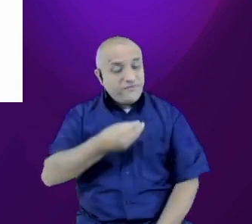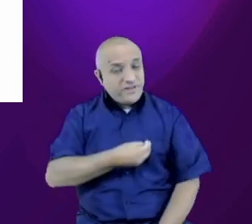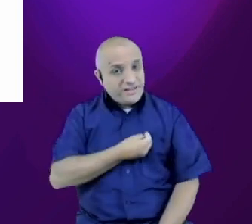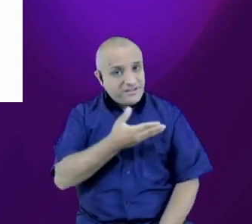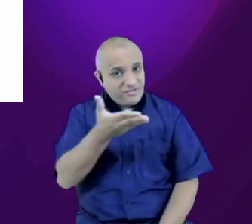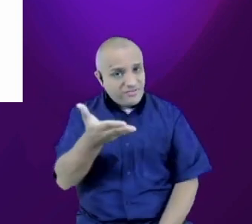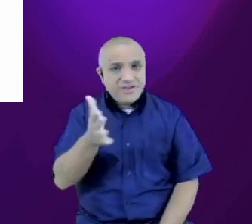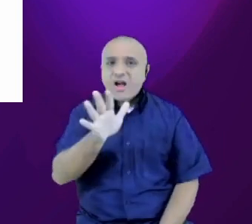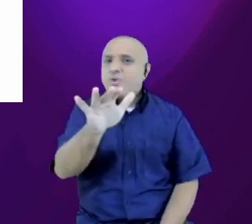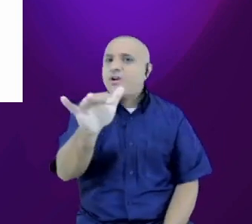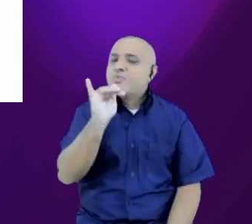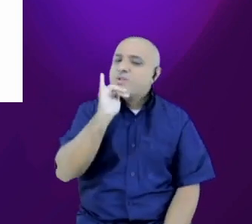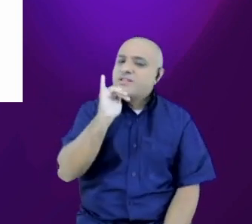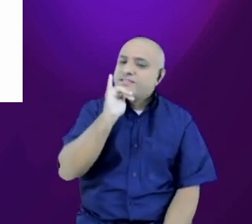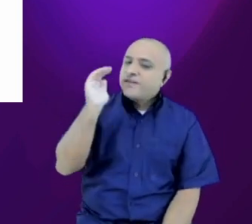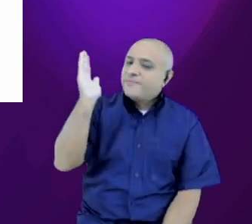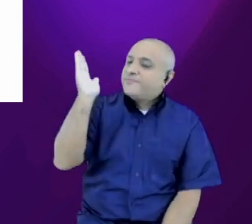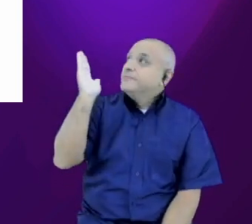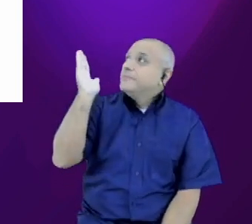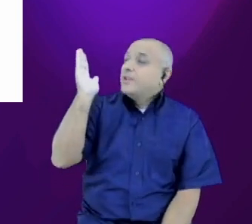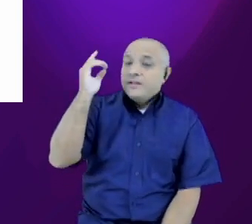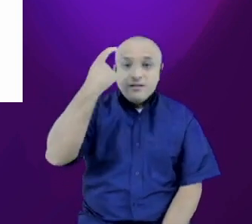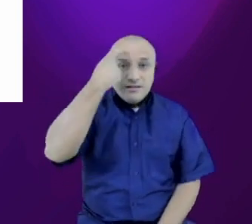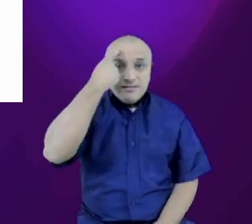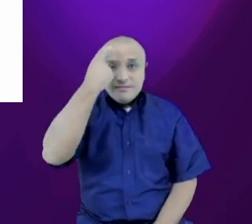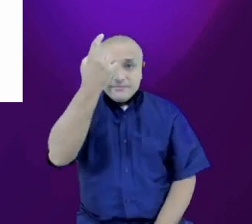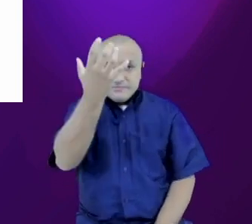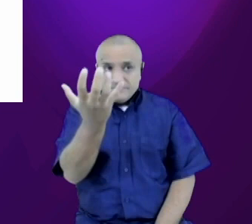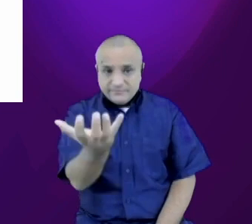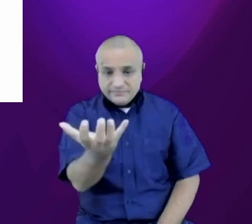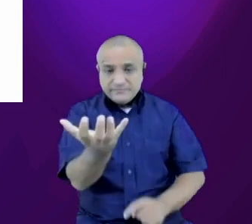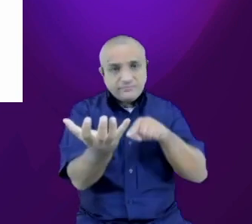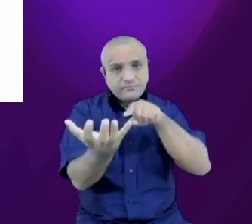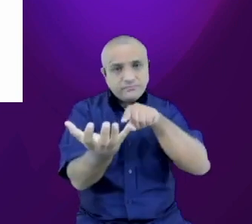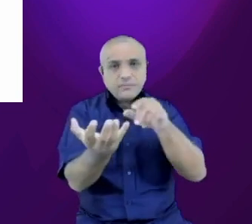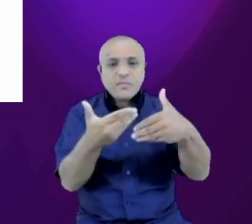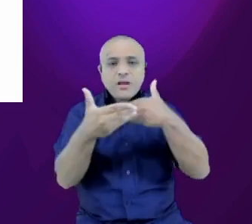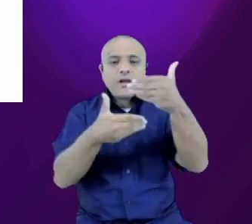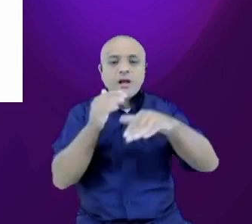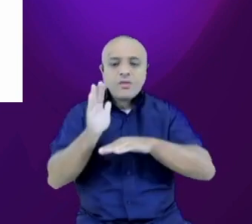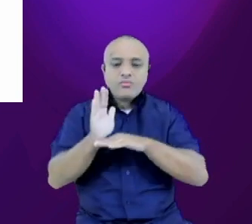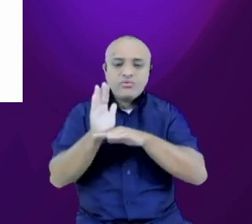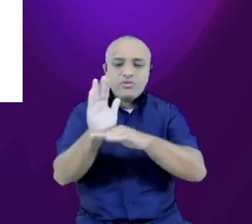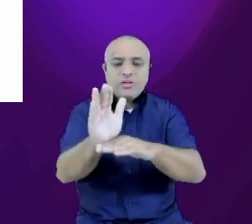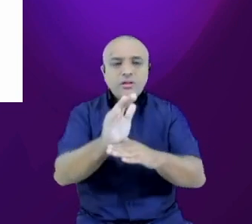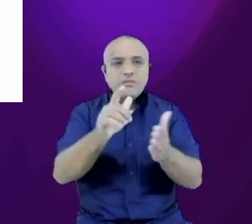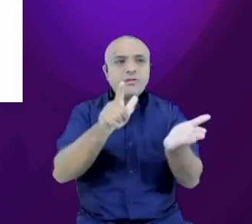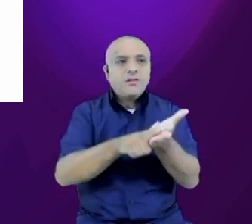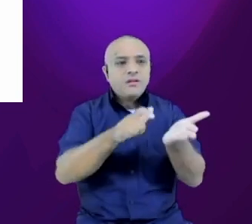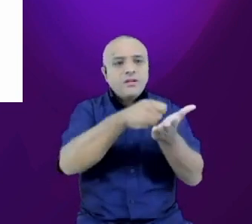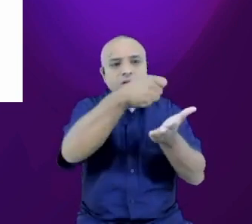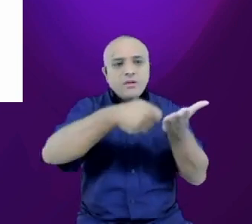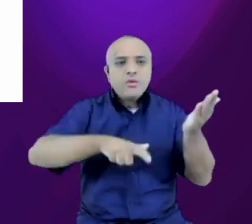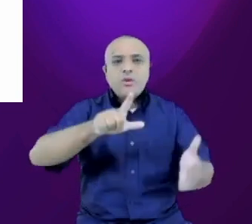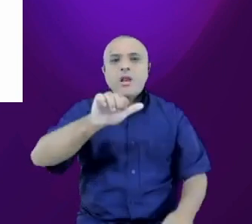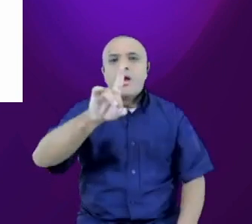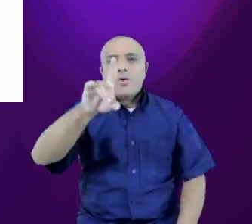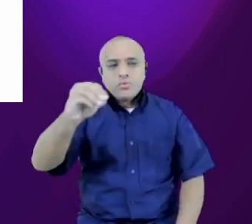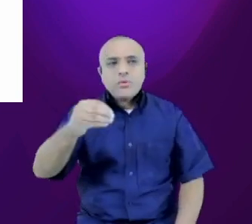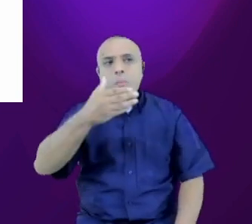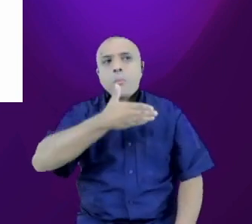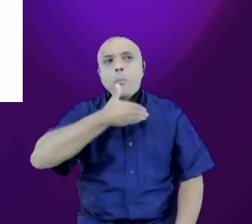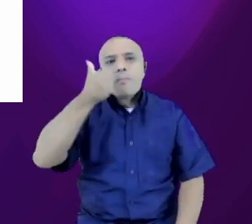uns exemplos aí da utilização da inteligência artificial, auxiliando o laudo e melhorando a nossa